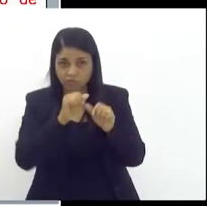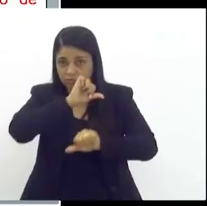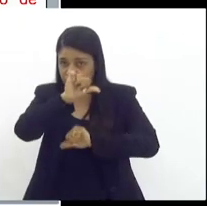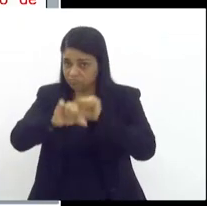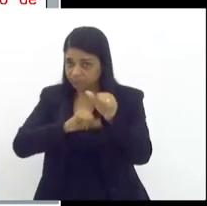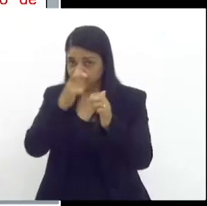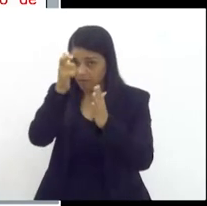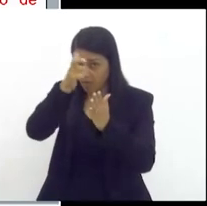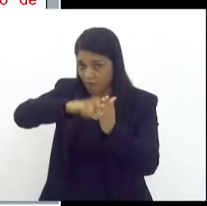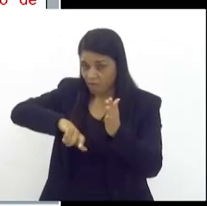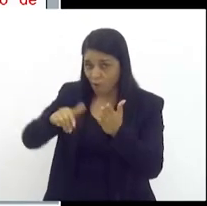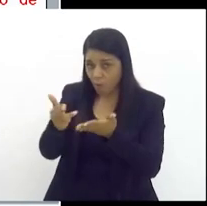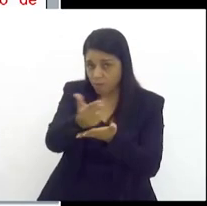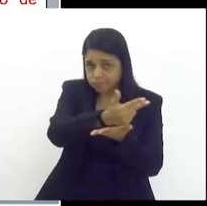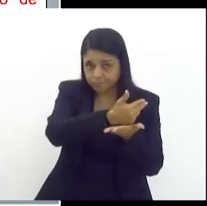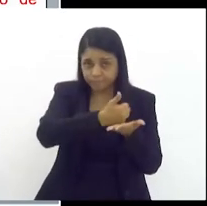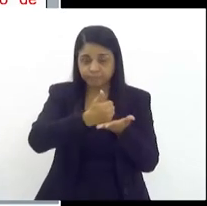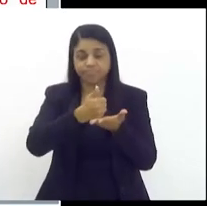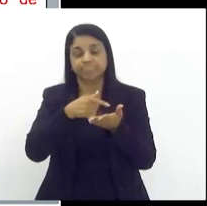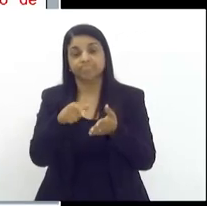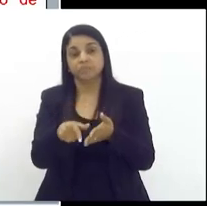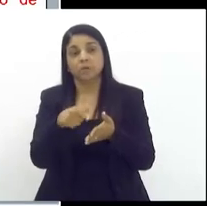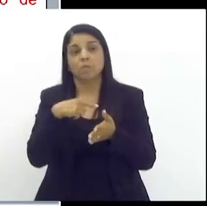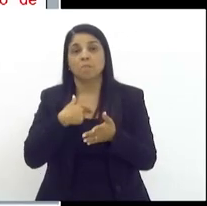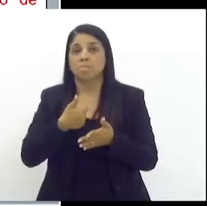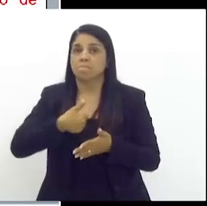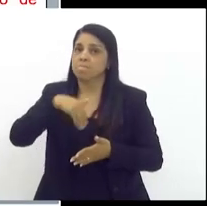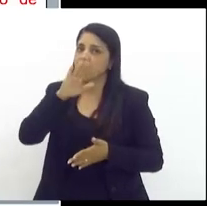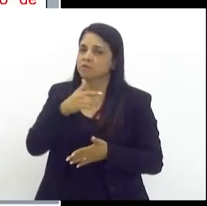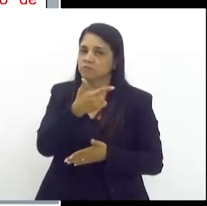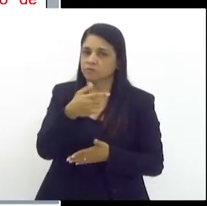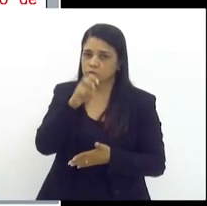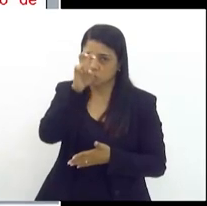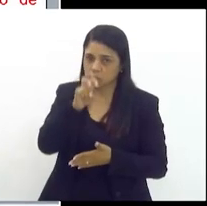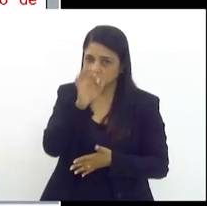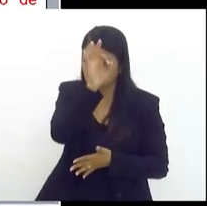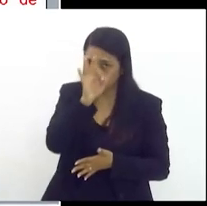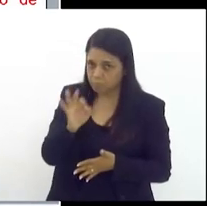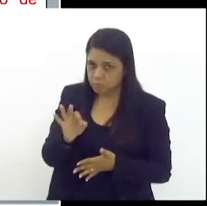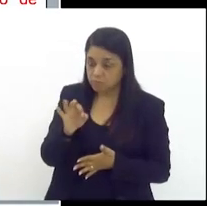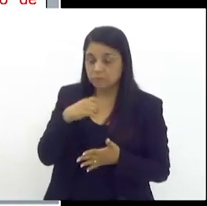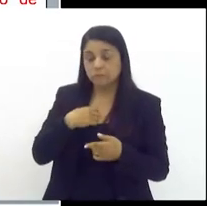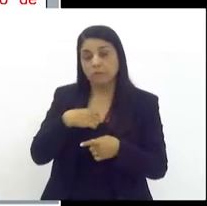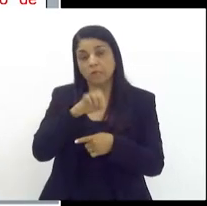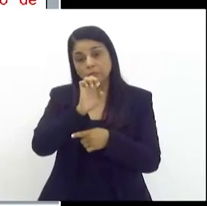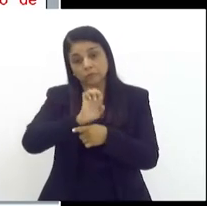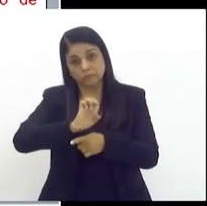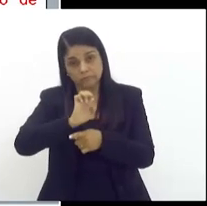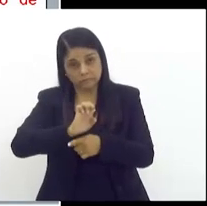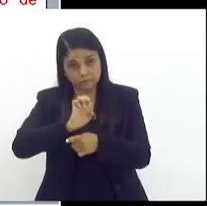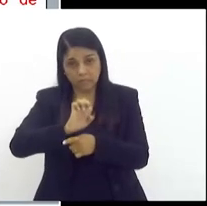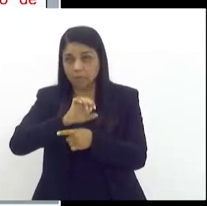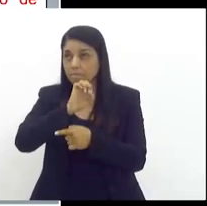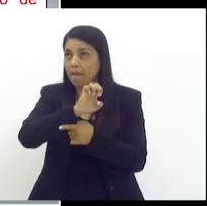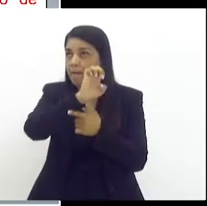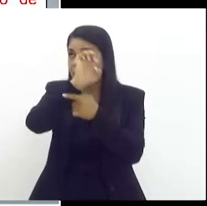e talvez Deixa essa margem de você fazer com os estados possam